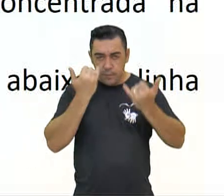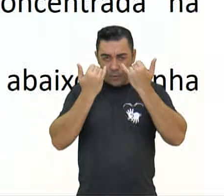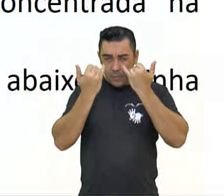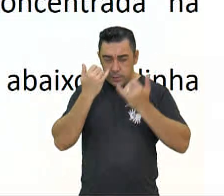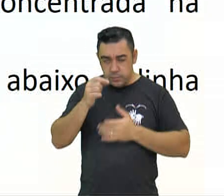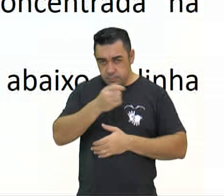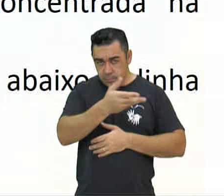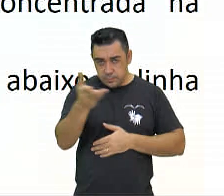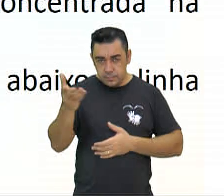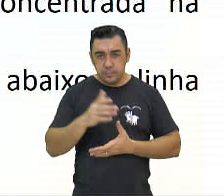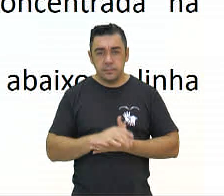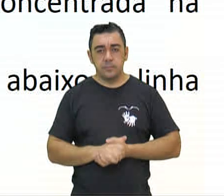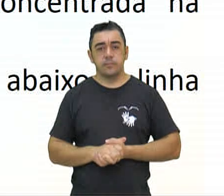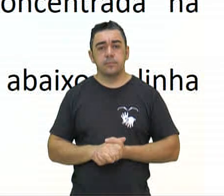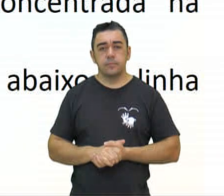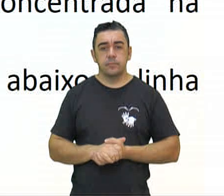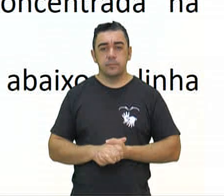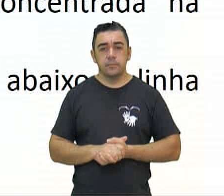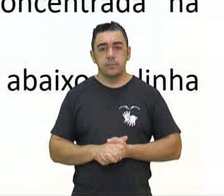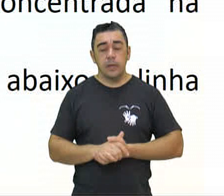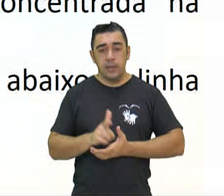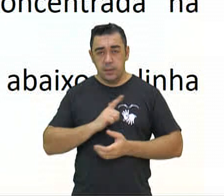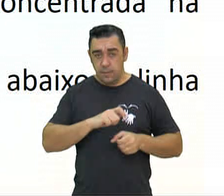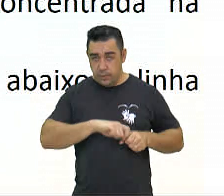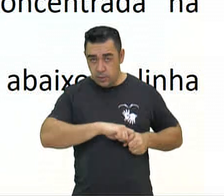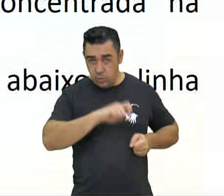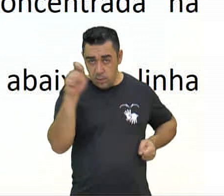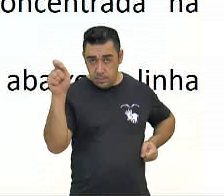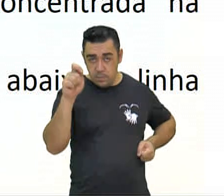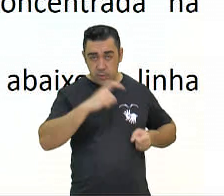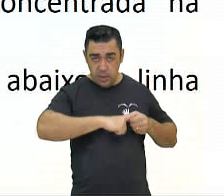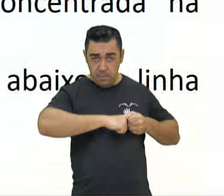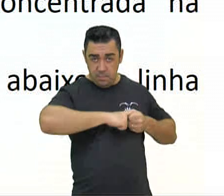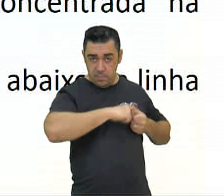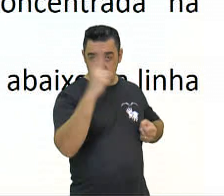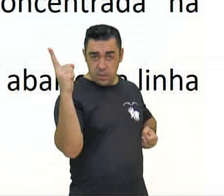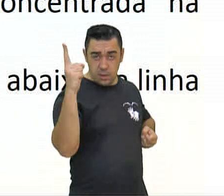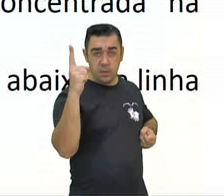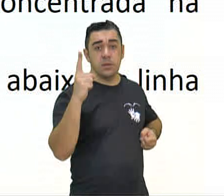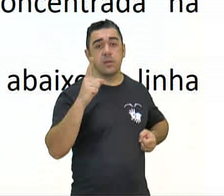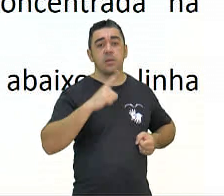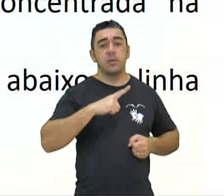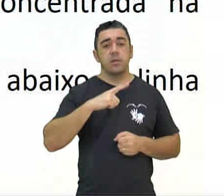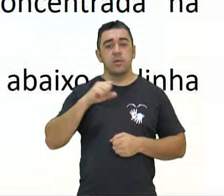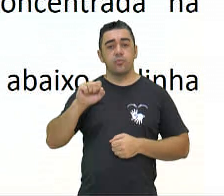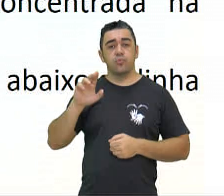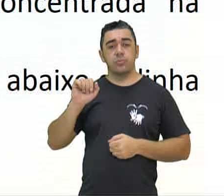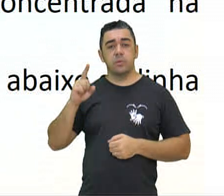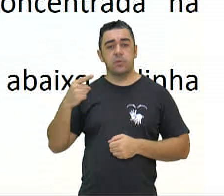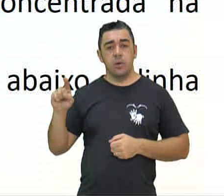seguir. O referendo sobre a independência do Sudão do Sul, há 9 anos,